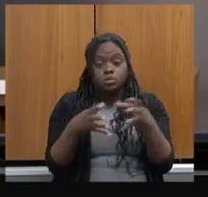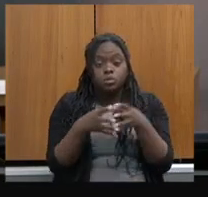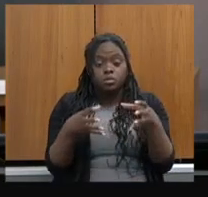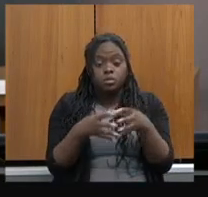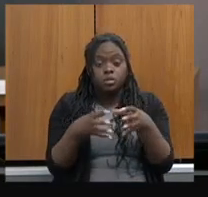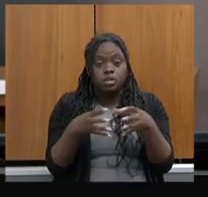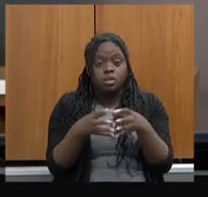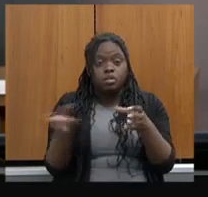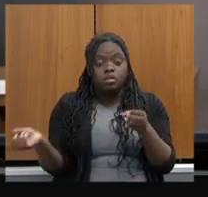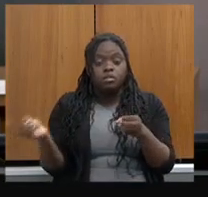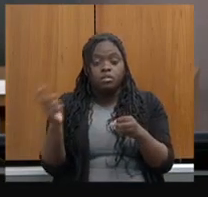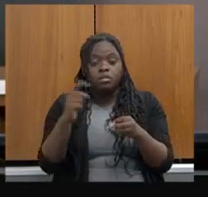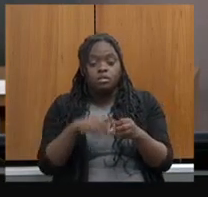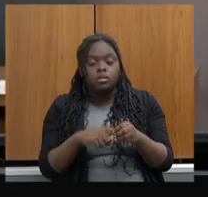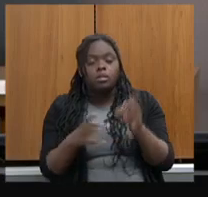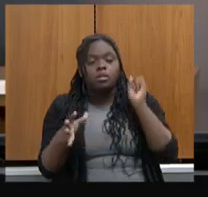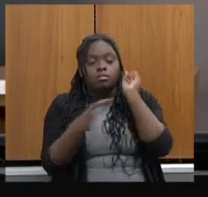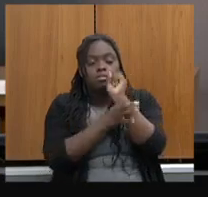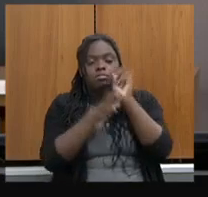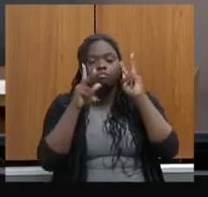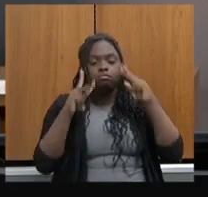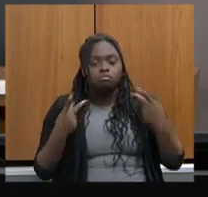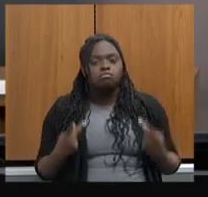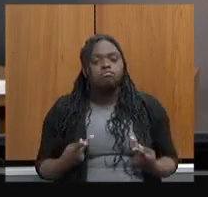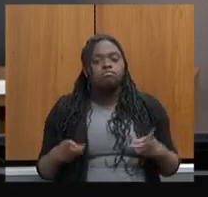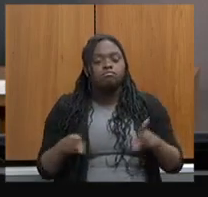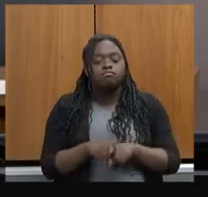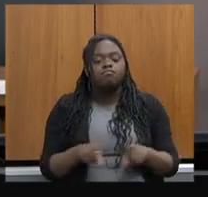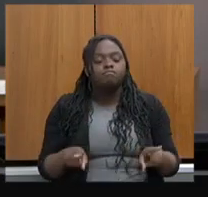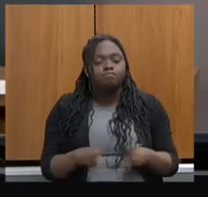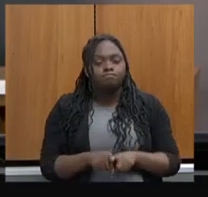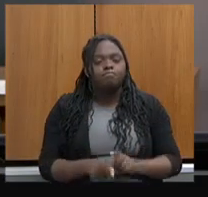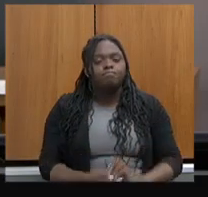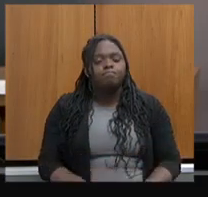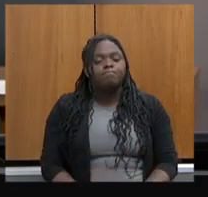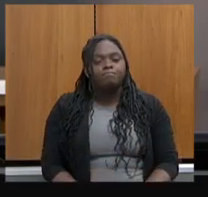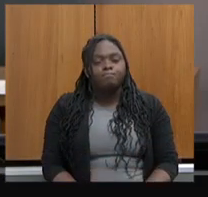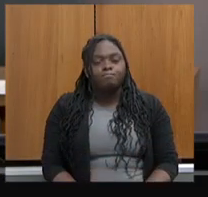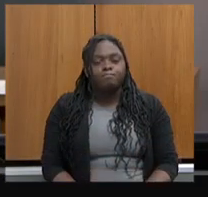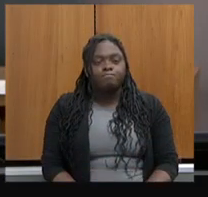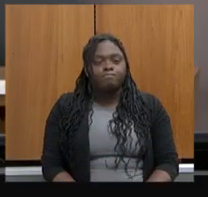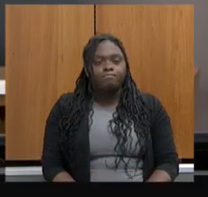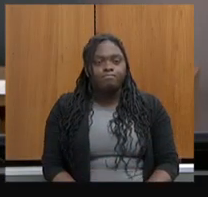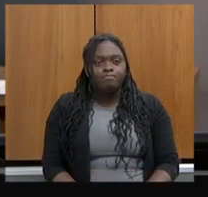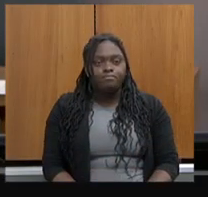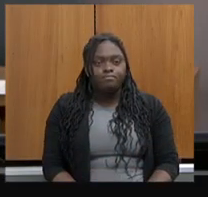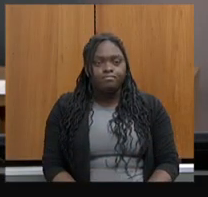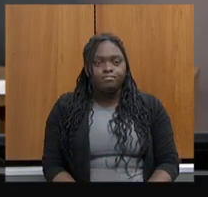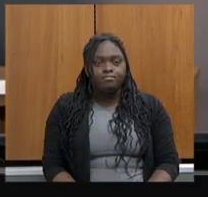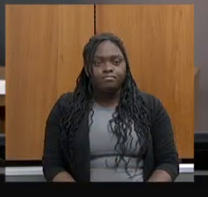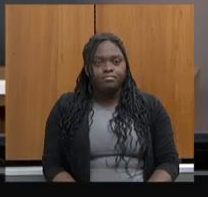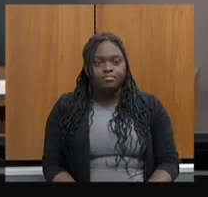à redução e riscos de auto proteção riscos e Auto proteção pode passar